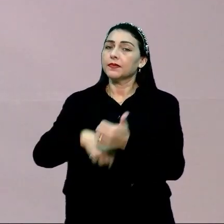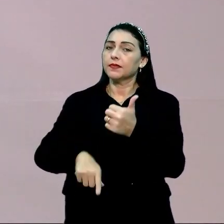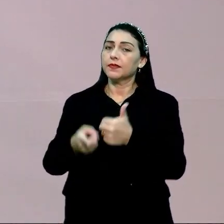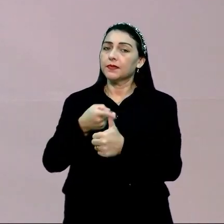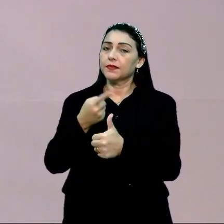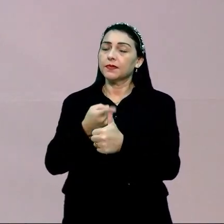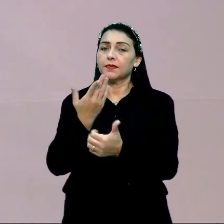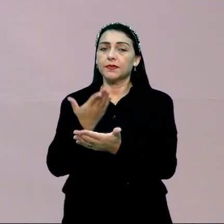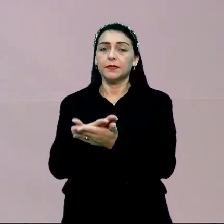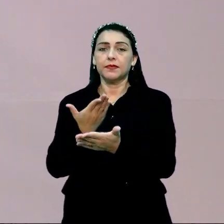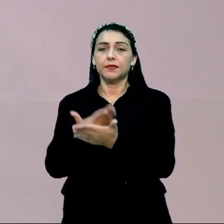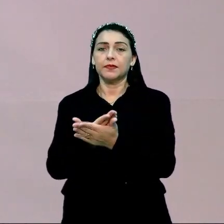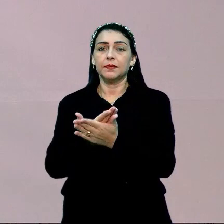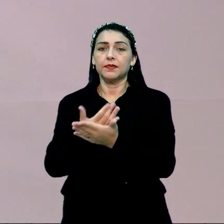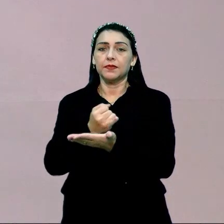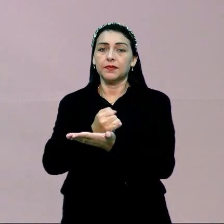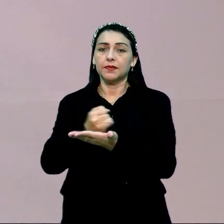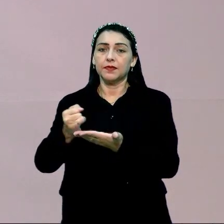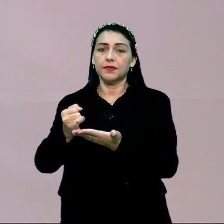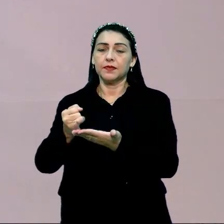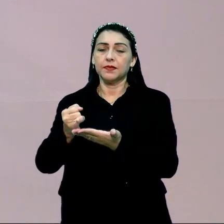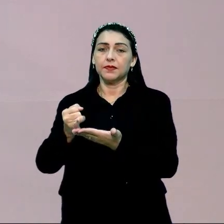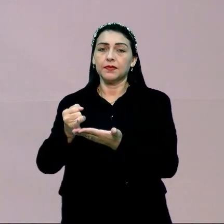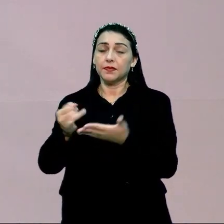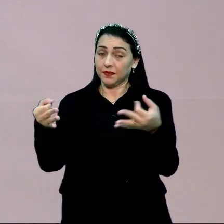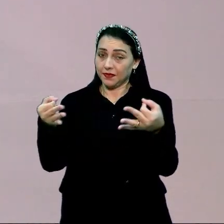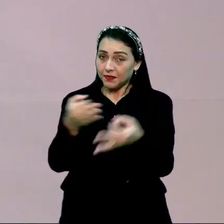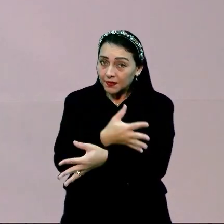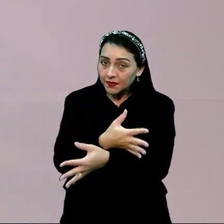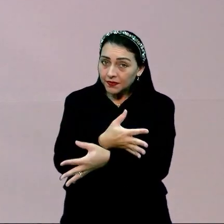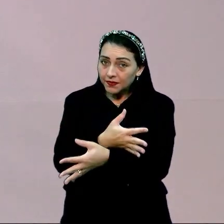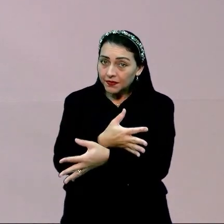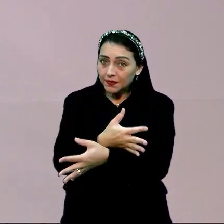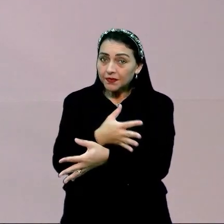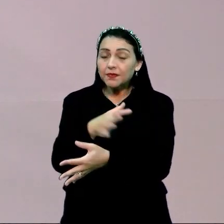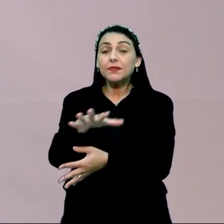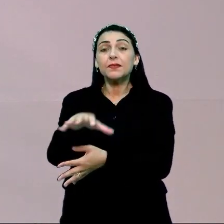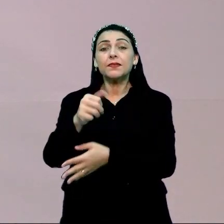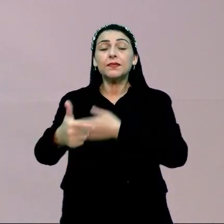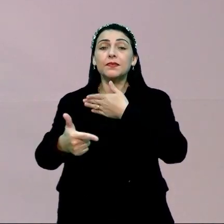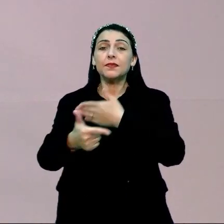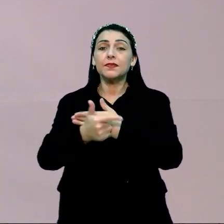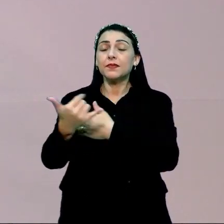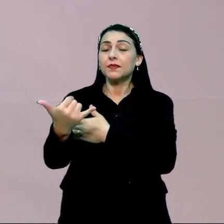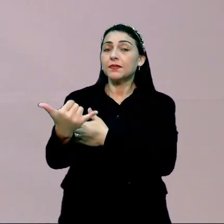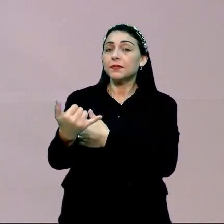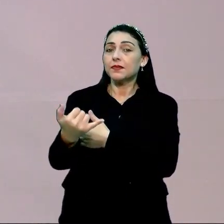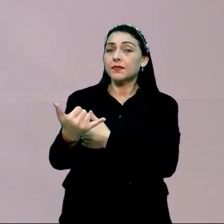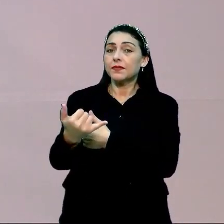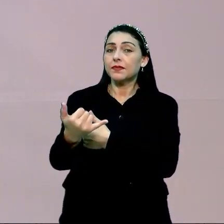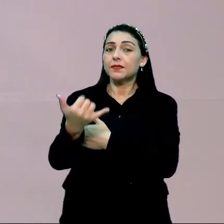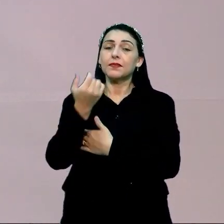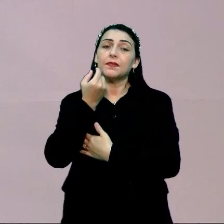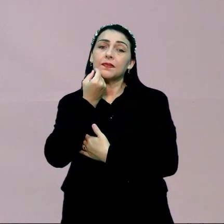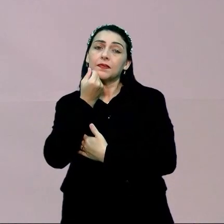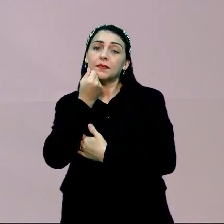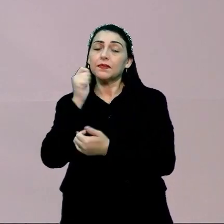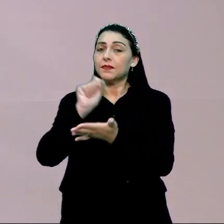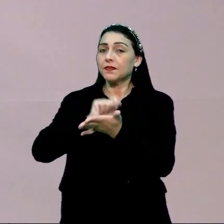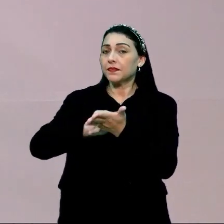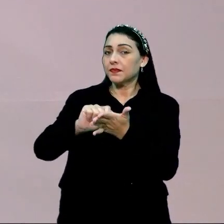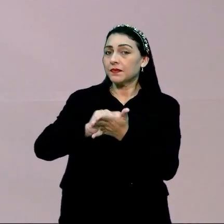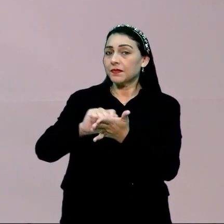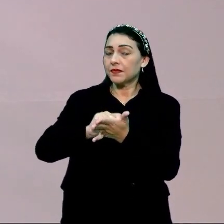primeira aula de introdução. Todos preparados? Peguem papel, caneta, lápis,